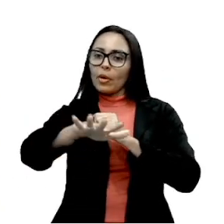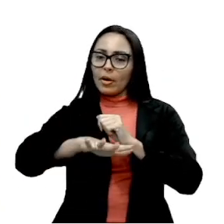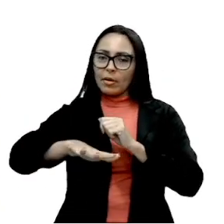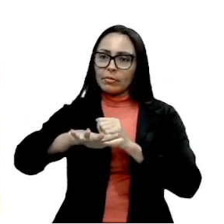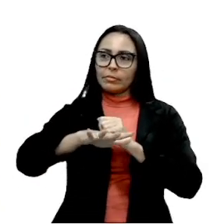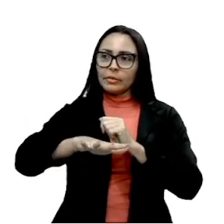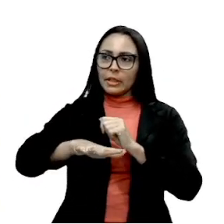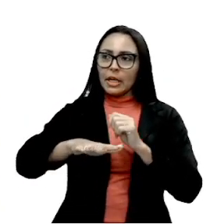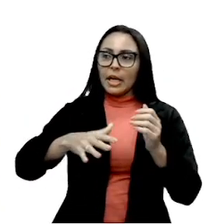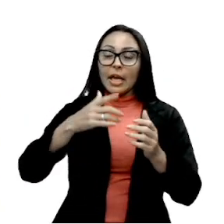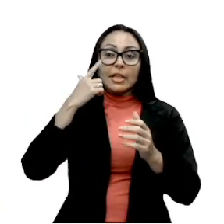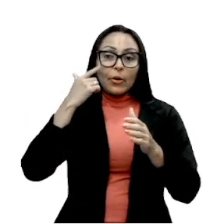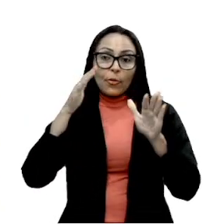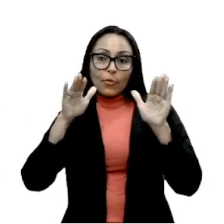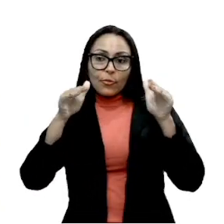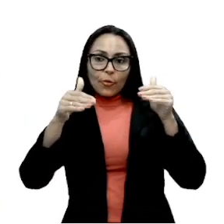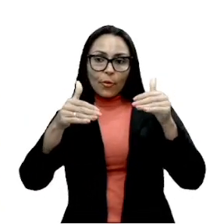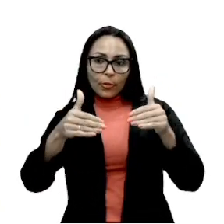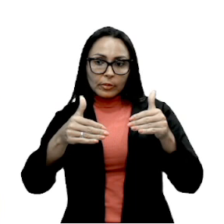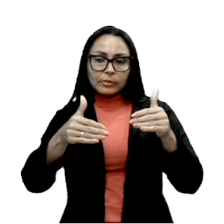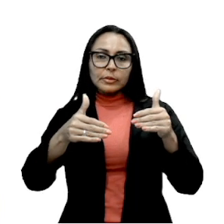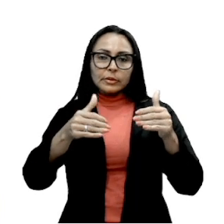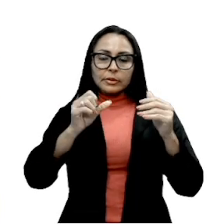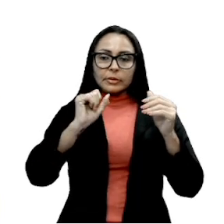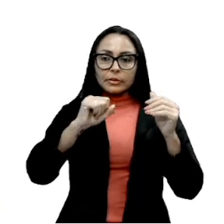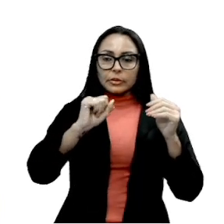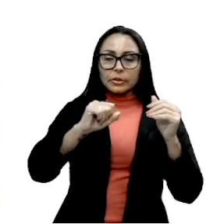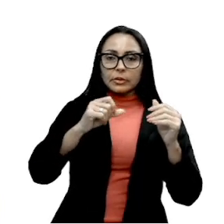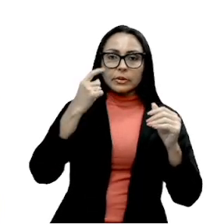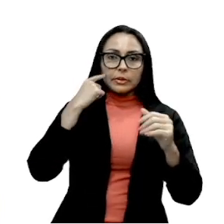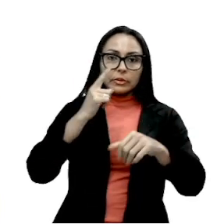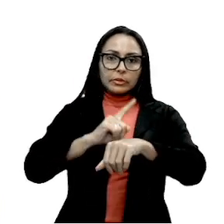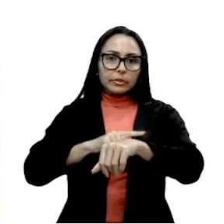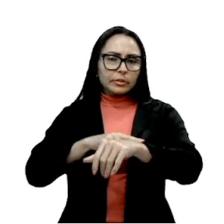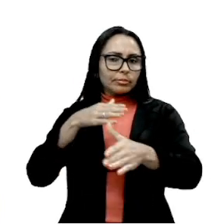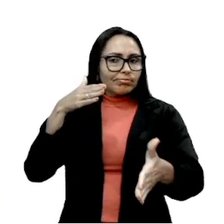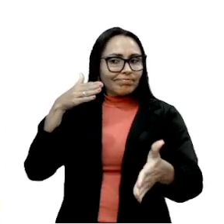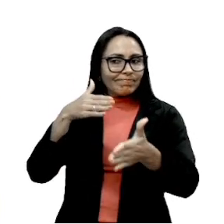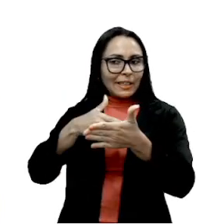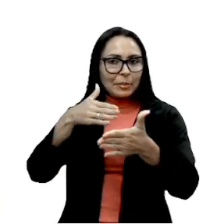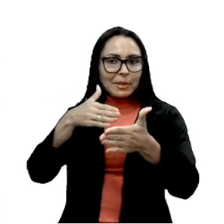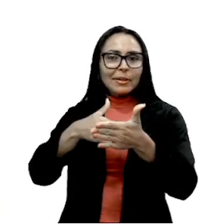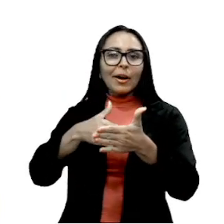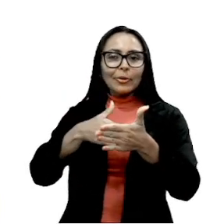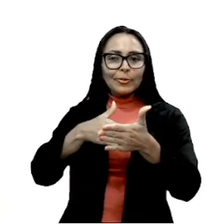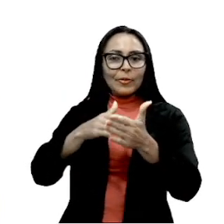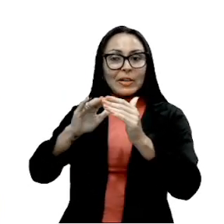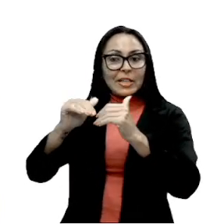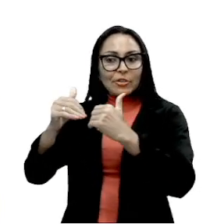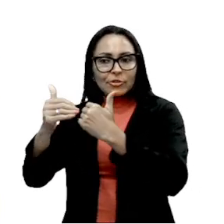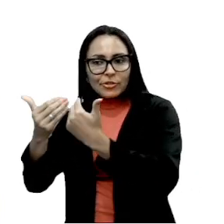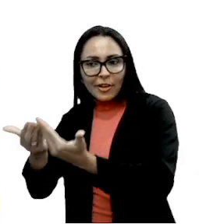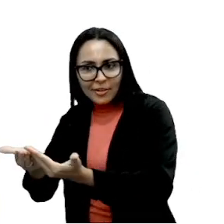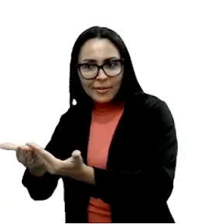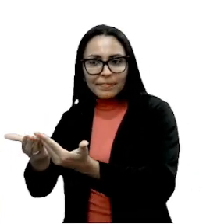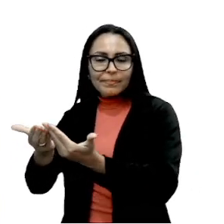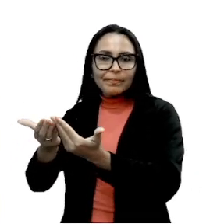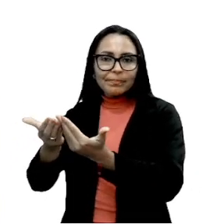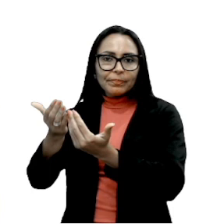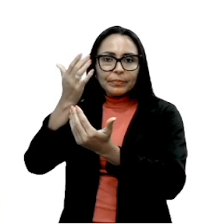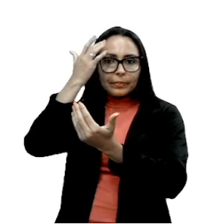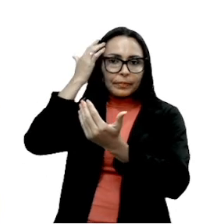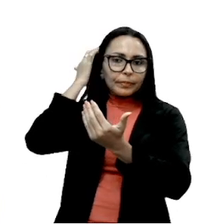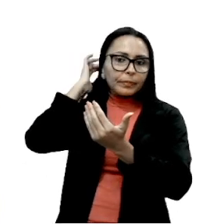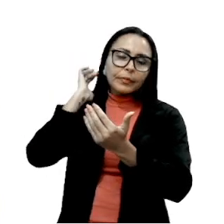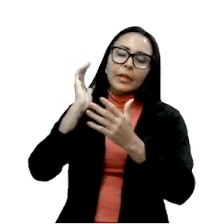O seu foco já não vai ser mais o seu cenário. Você tem um tempo limitado para fazer a externa. Dependendo da externa, você pode estar fazendo uma externa,